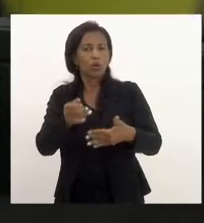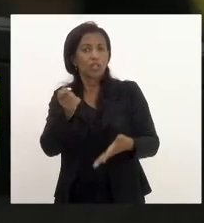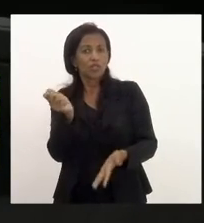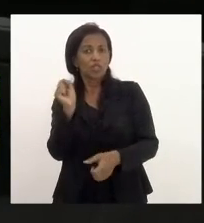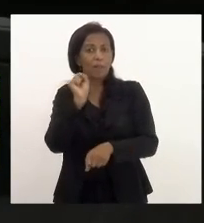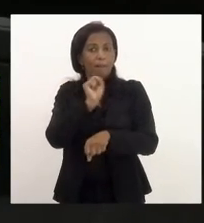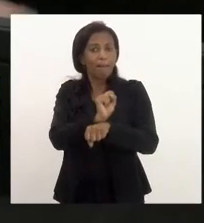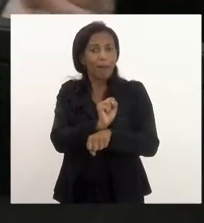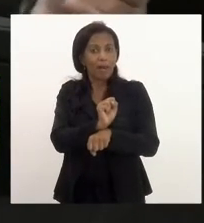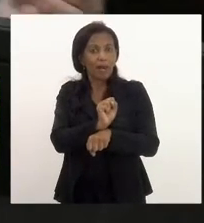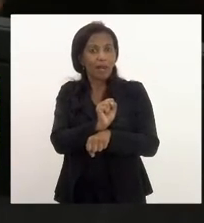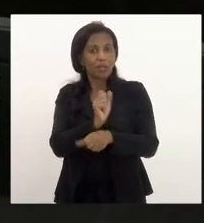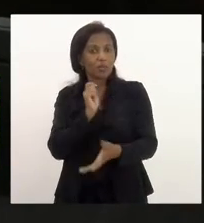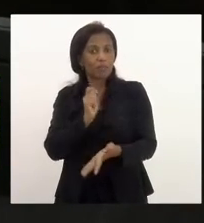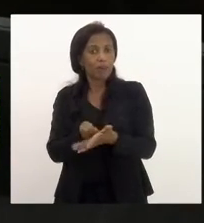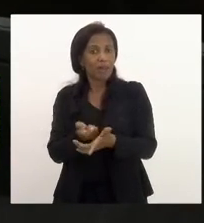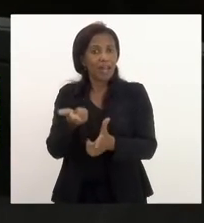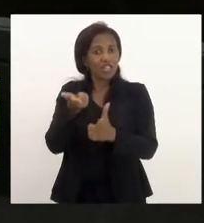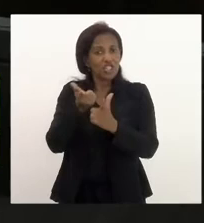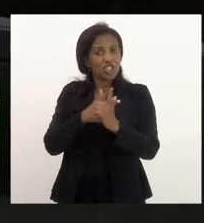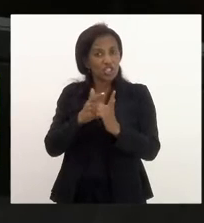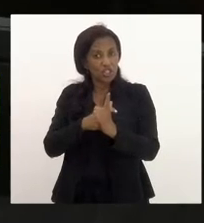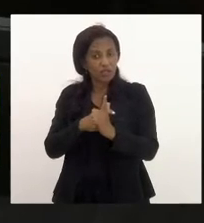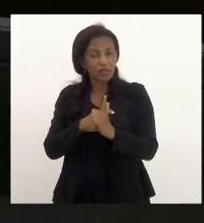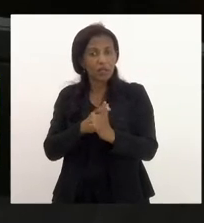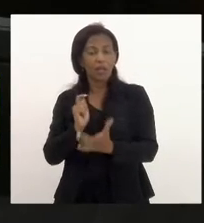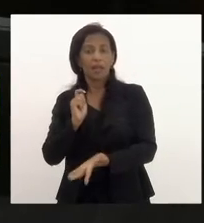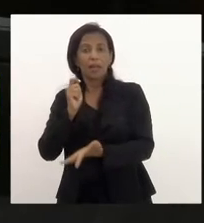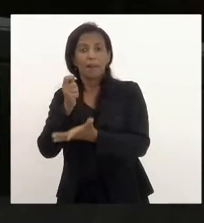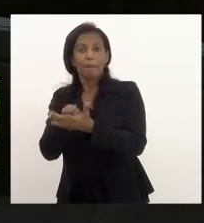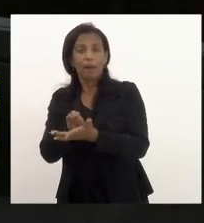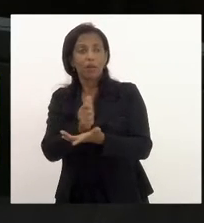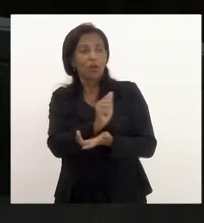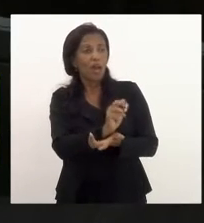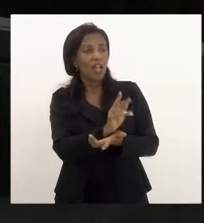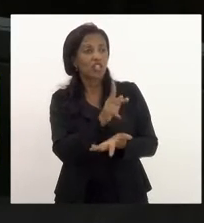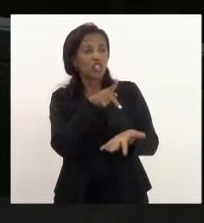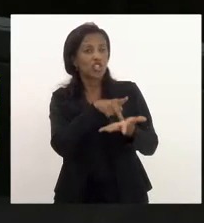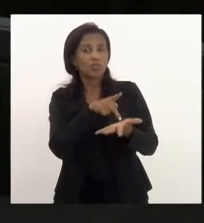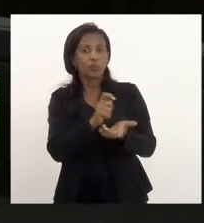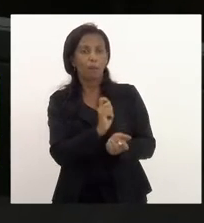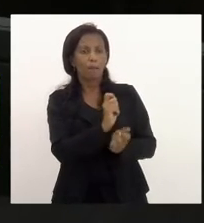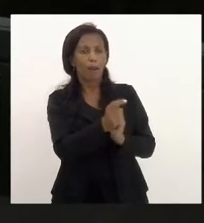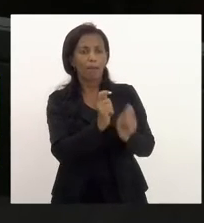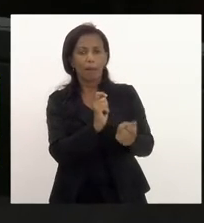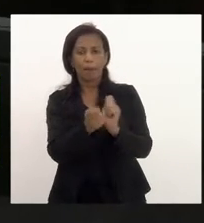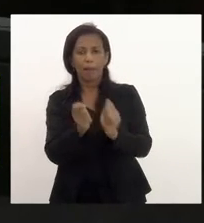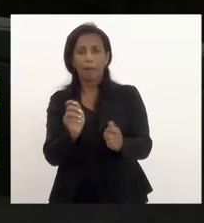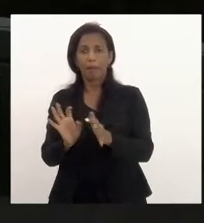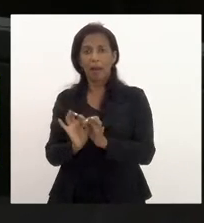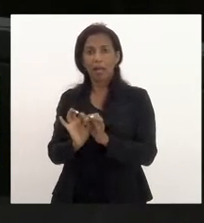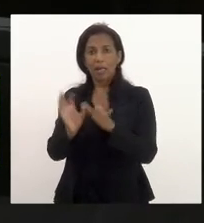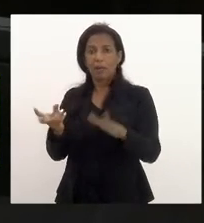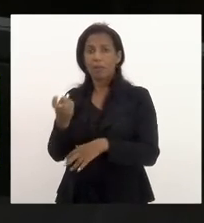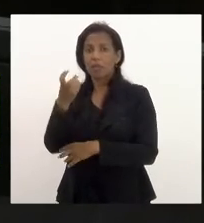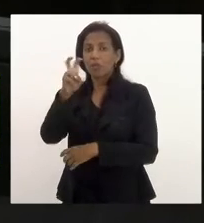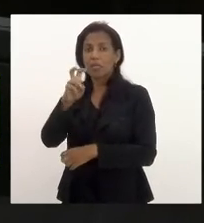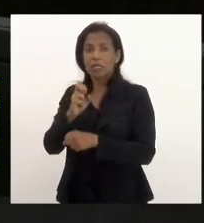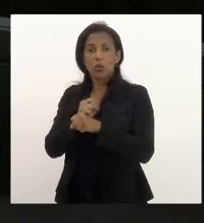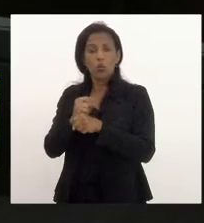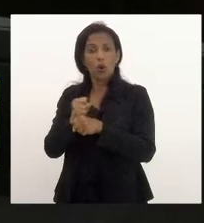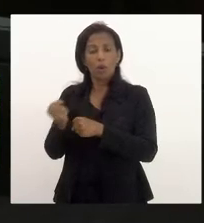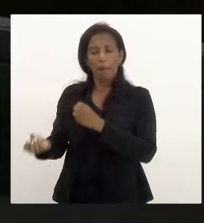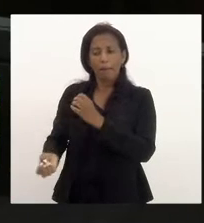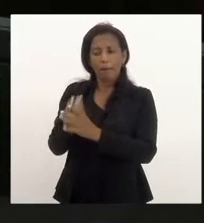pagar a dívida durante cinco anos pagando antecipadamente com os ativos liberando os próximos cinco anos para que a gente passa a